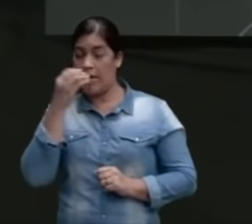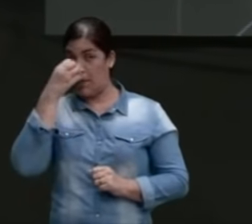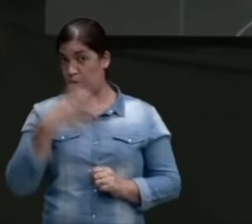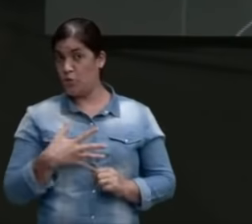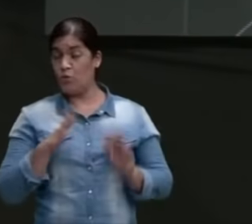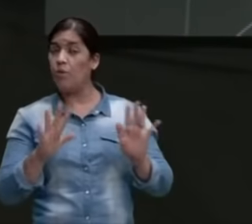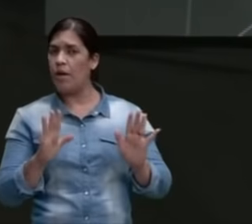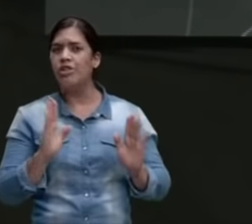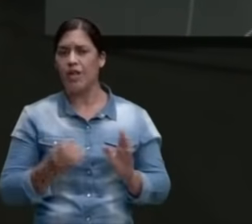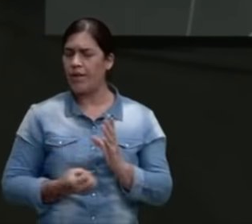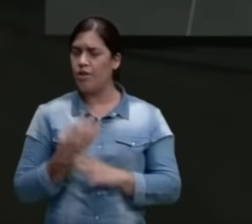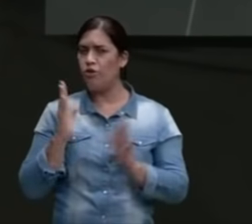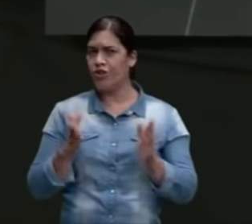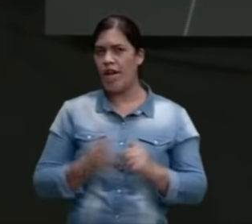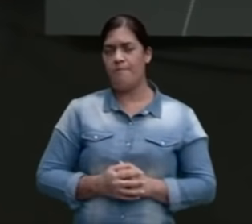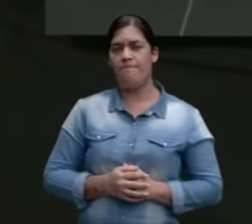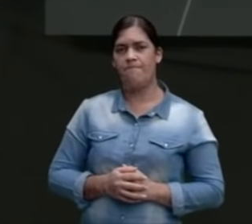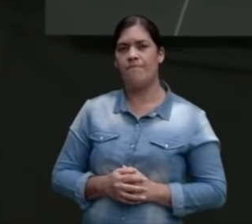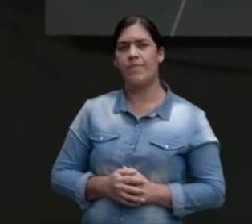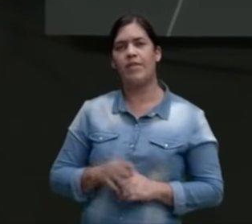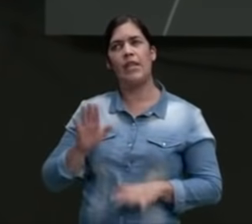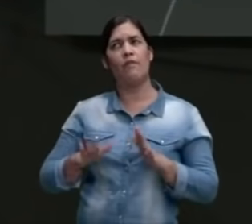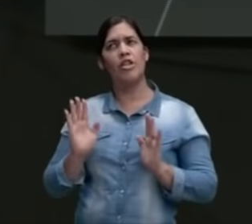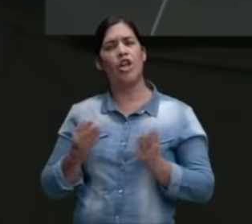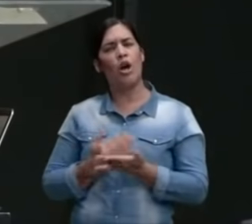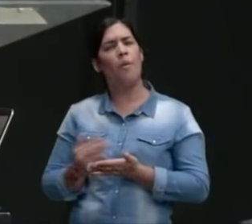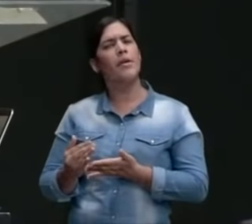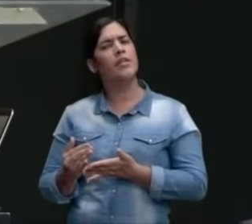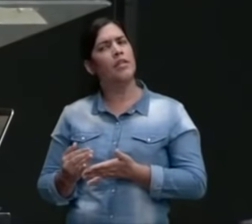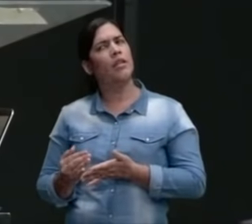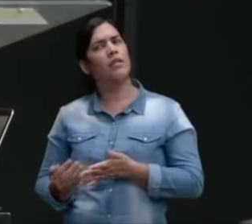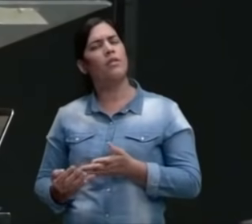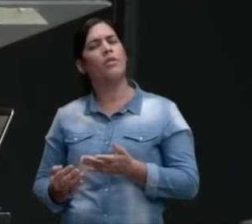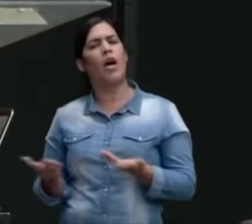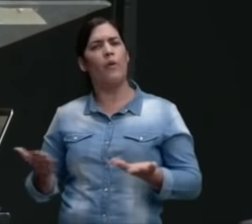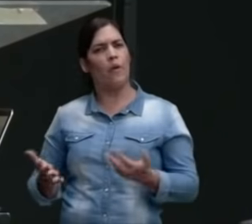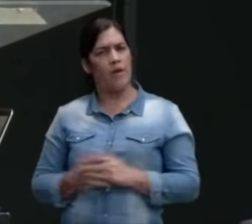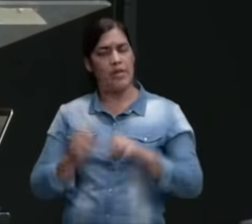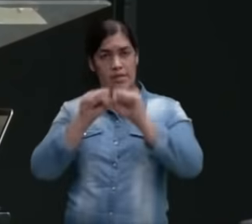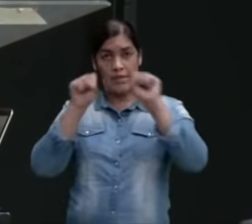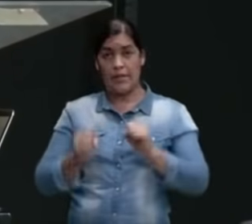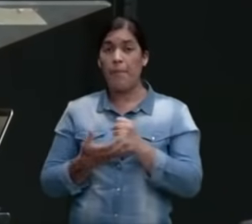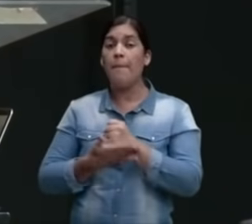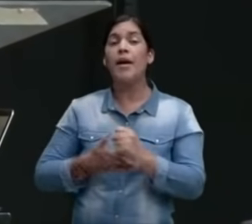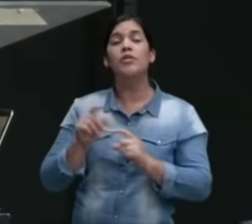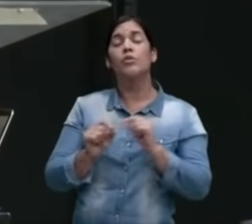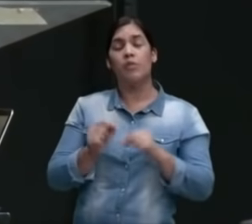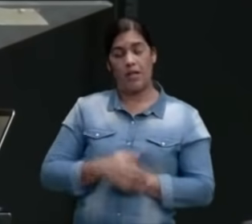mas eles já criaram, e já estão talvez já começando a implantar. Esse sistema se baseia no seguinte: